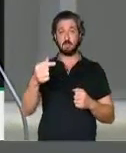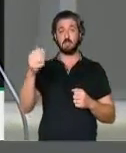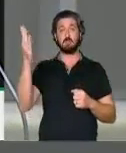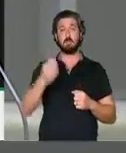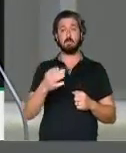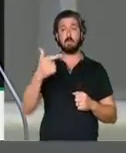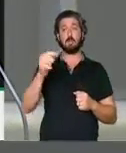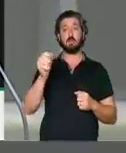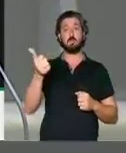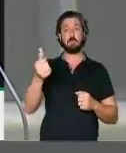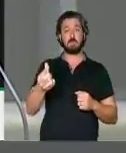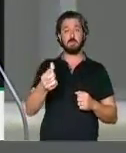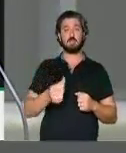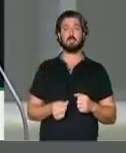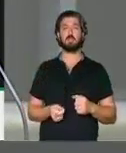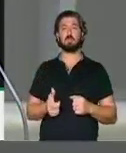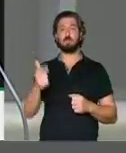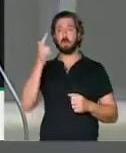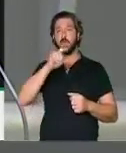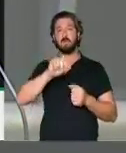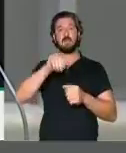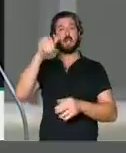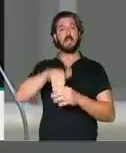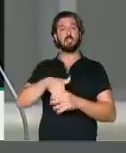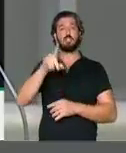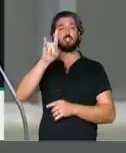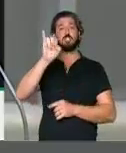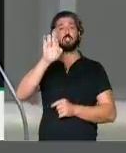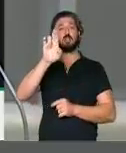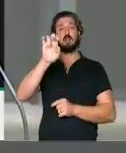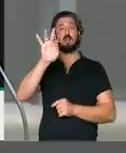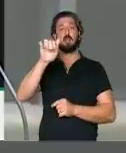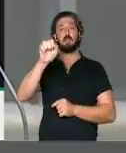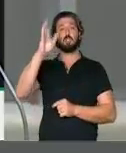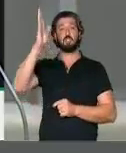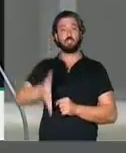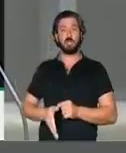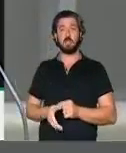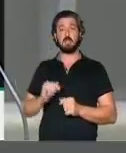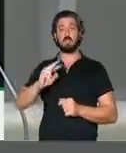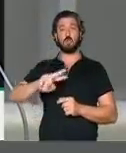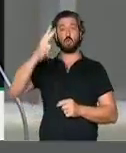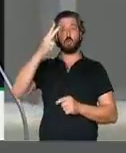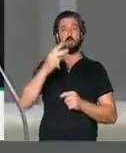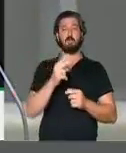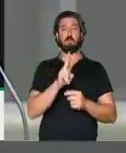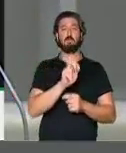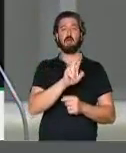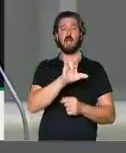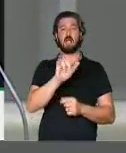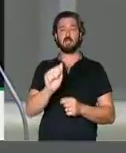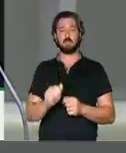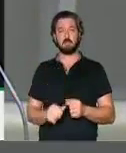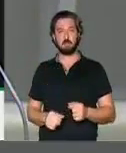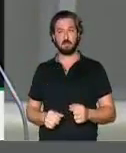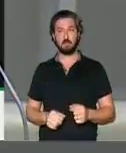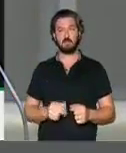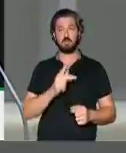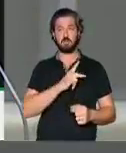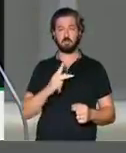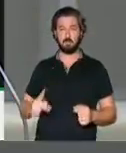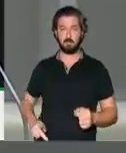de 2016 para fazer eleições diretas em caso de dupla vacância do cargo